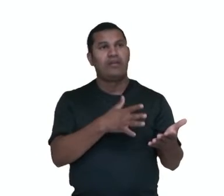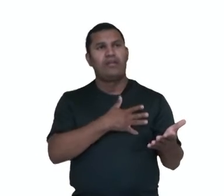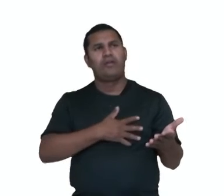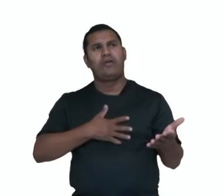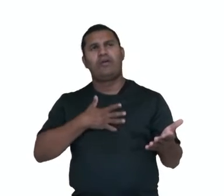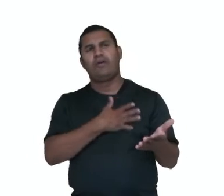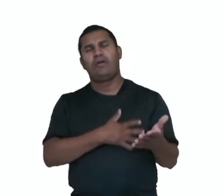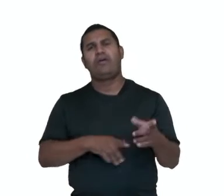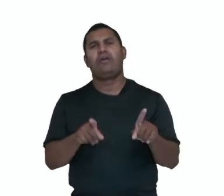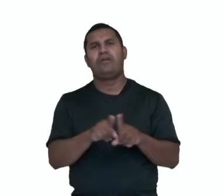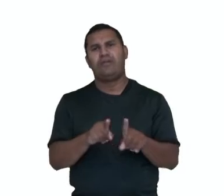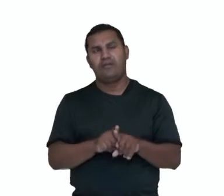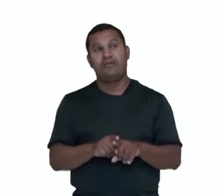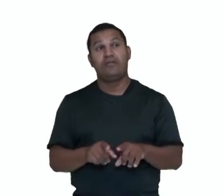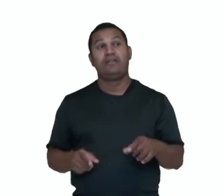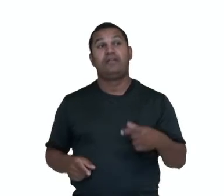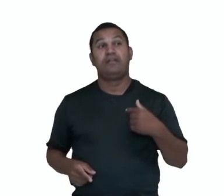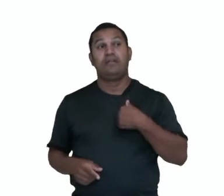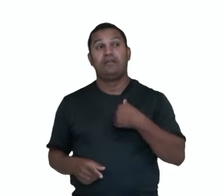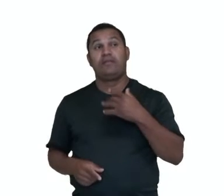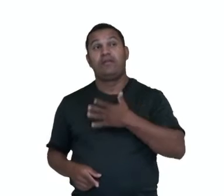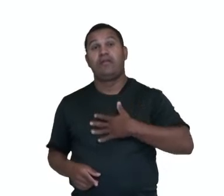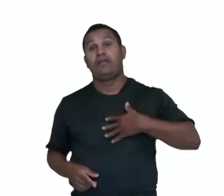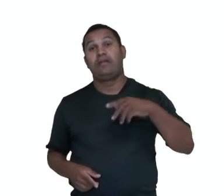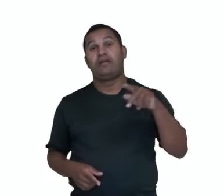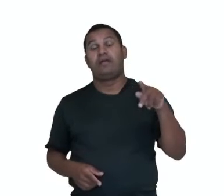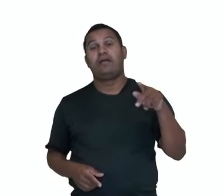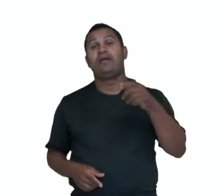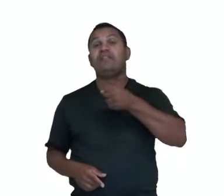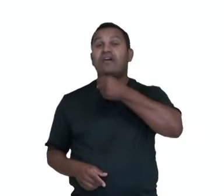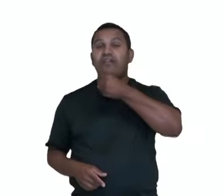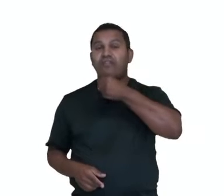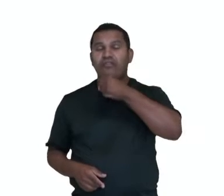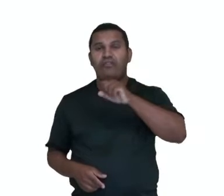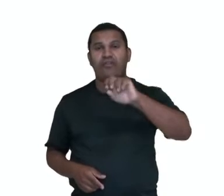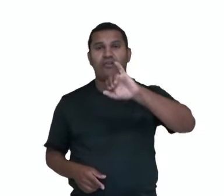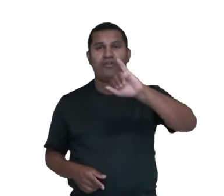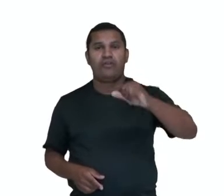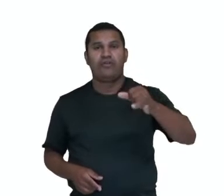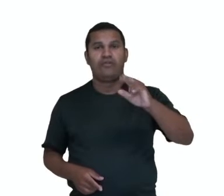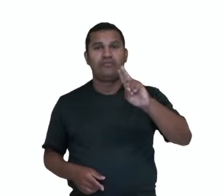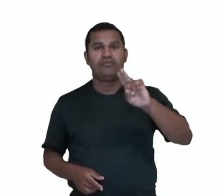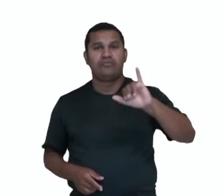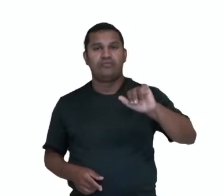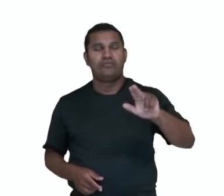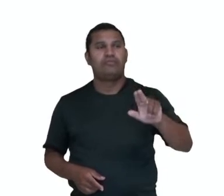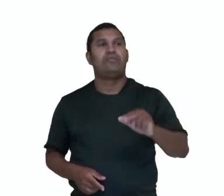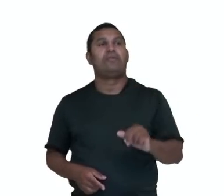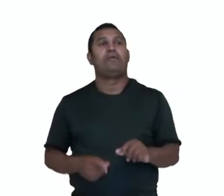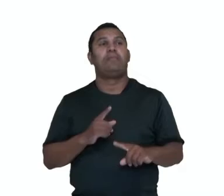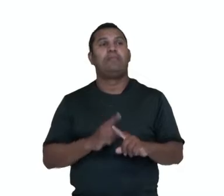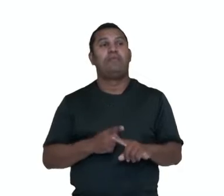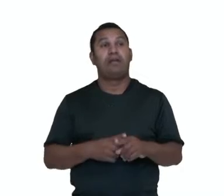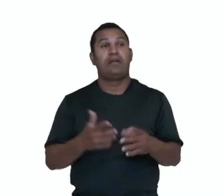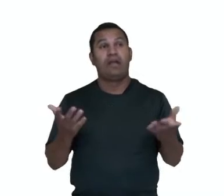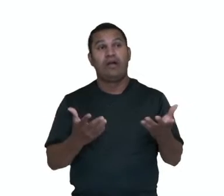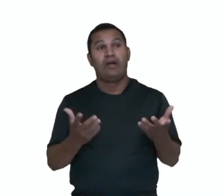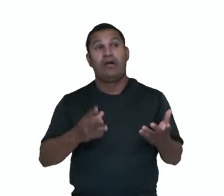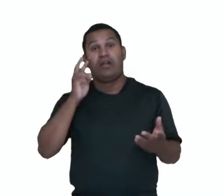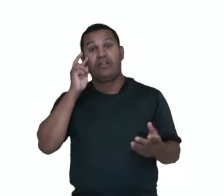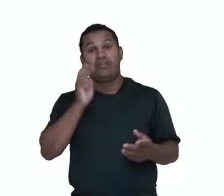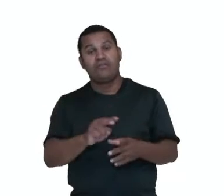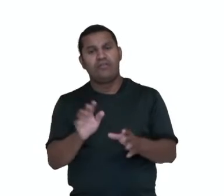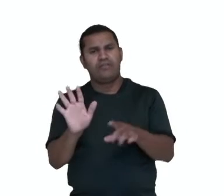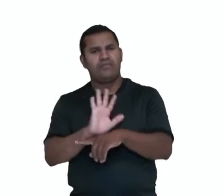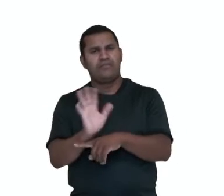favorita, a vovó Juju. Por causa dessa leitura, estou revendo a série, mas agora em ordem por episódios.